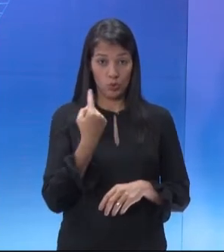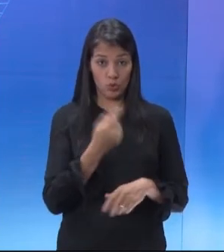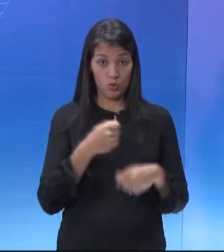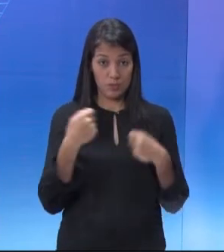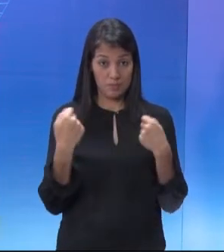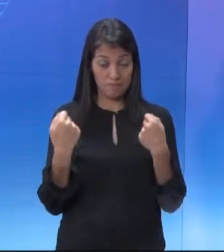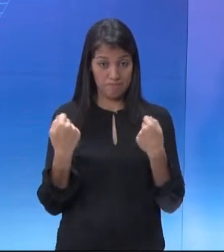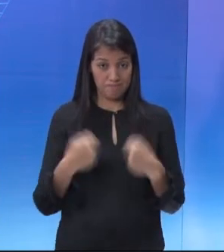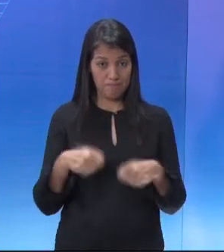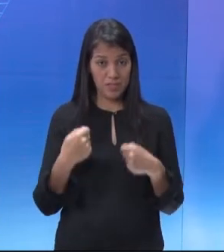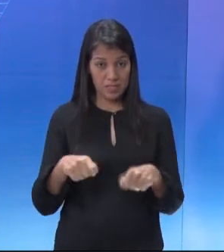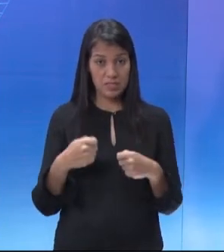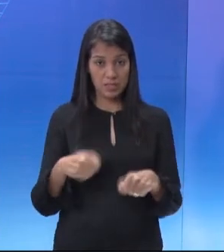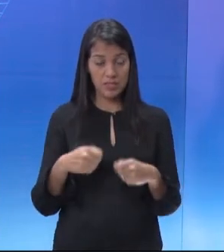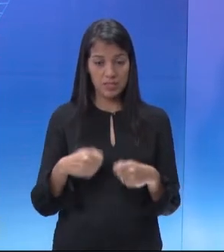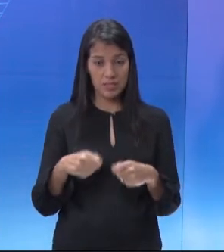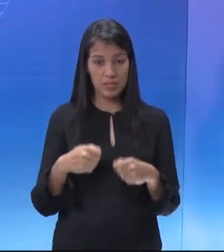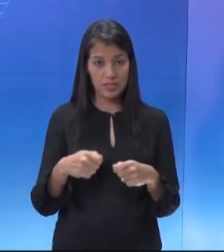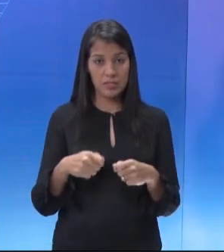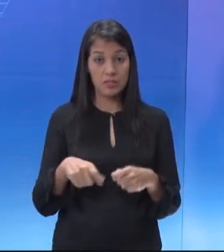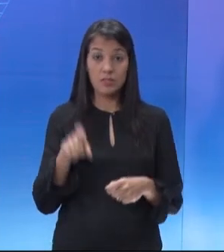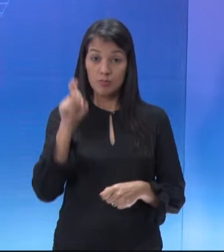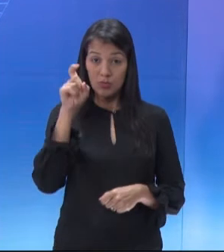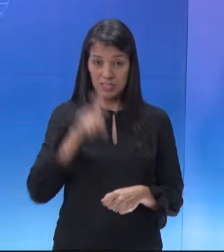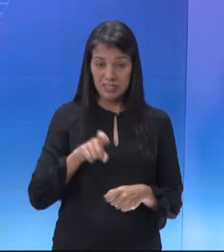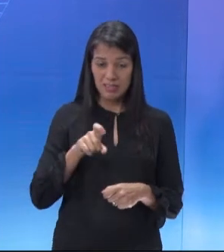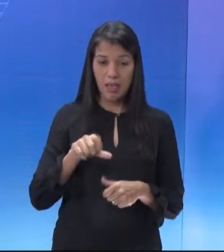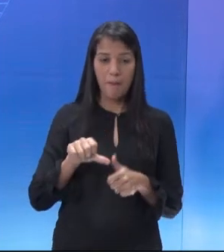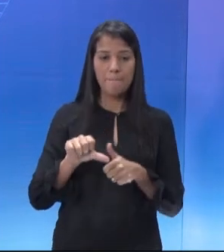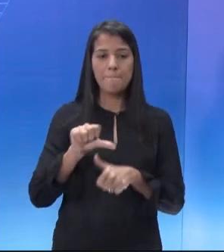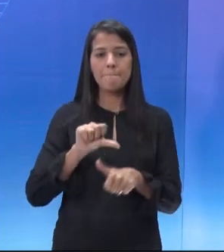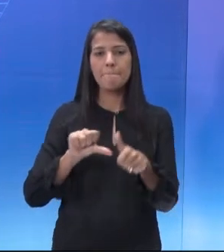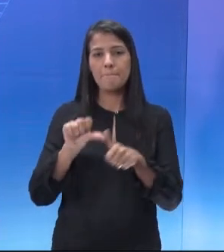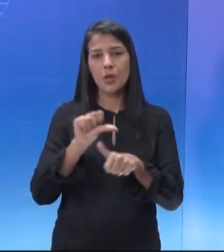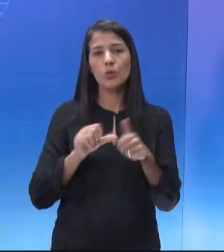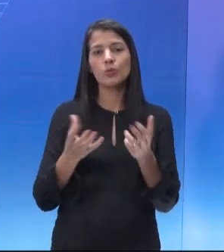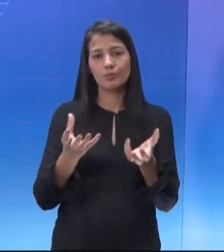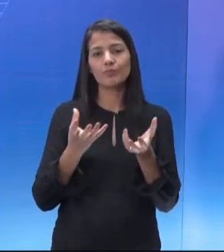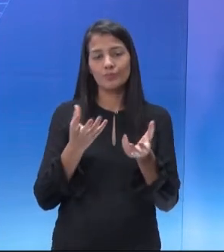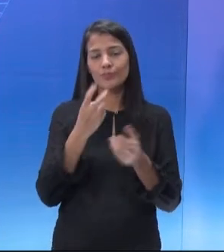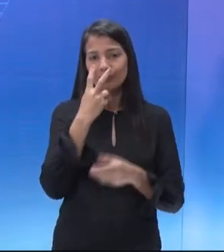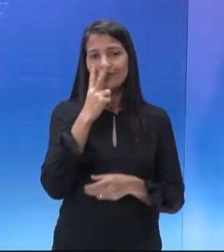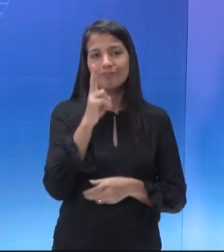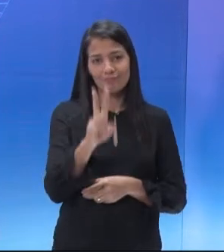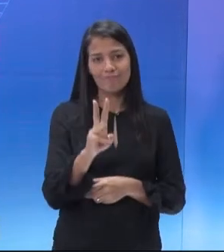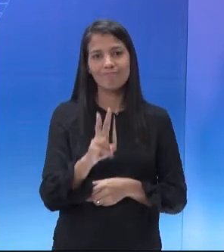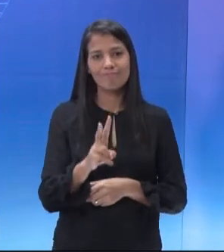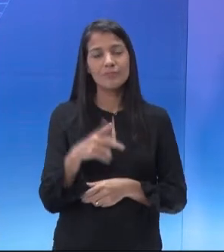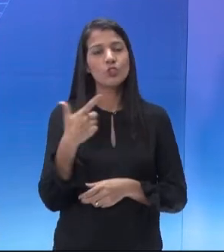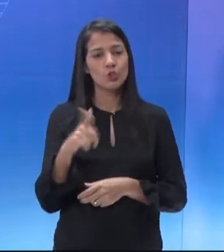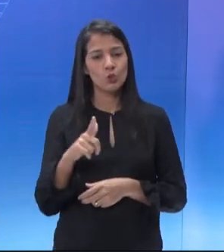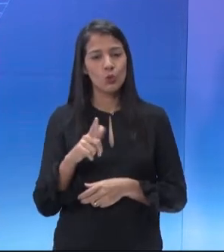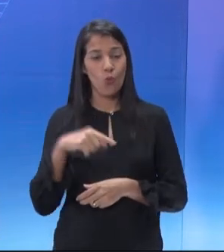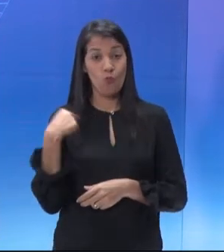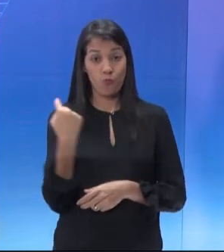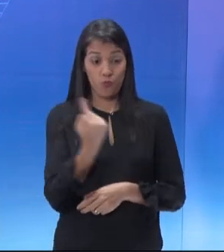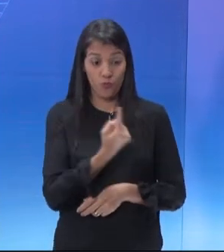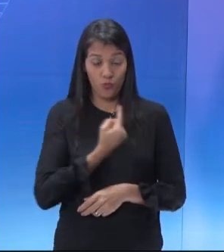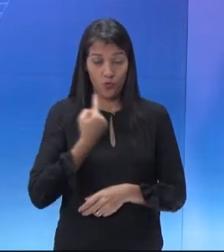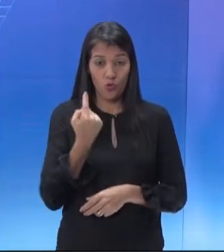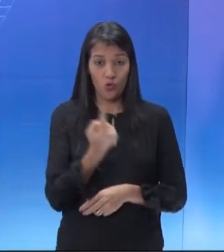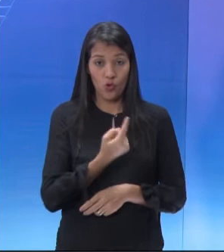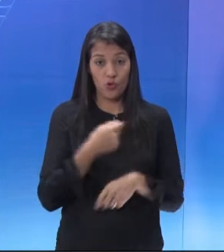nos tornar a mudança que queremos ver. Eu vou repetir a citação de Mahatma Gandhi. Temos de